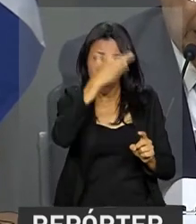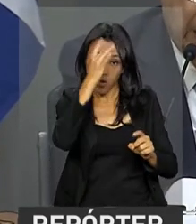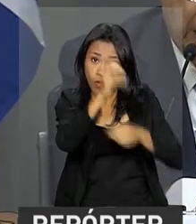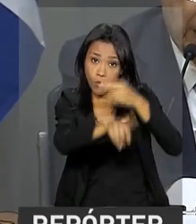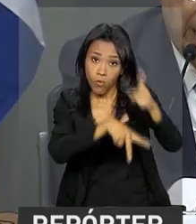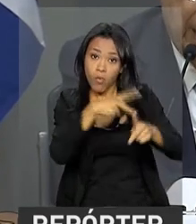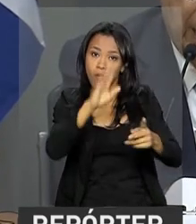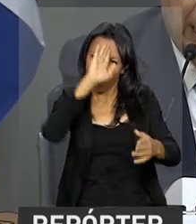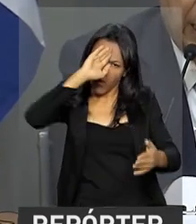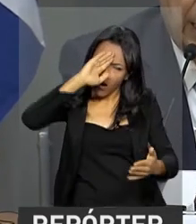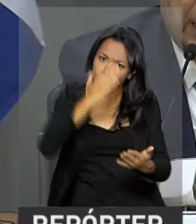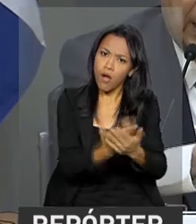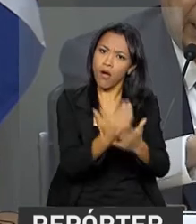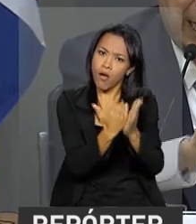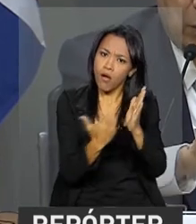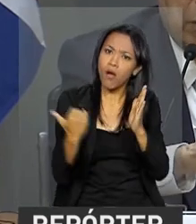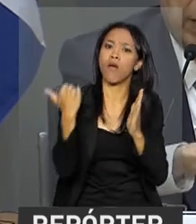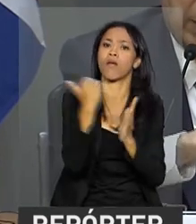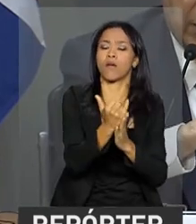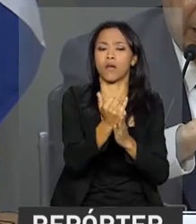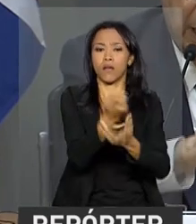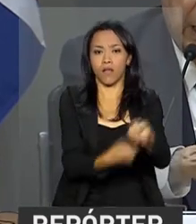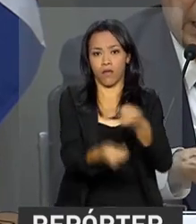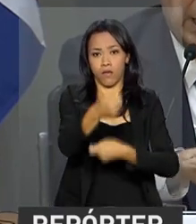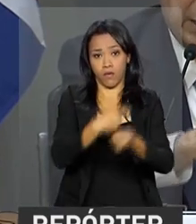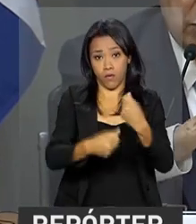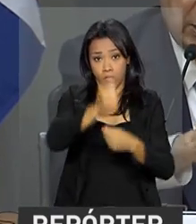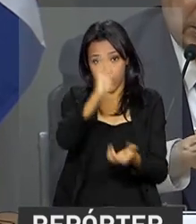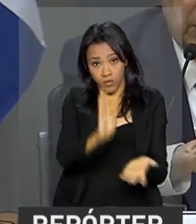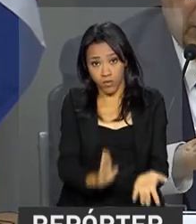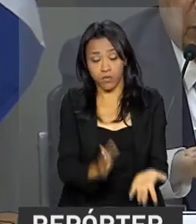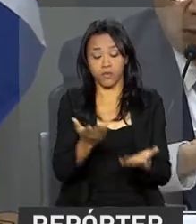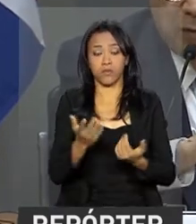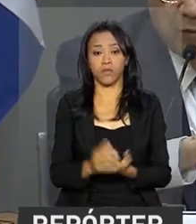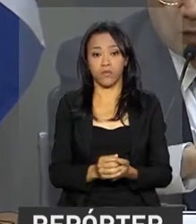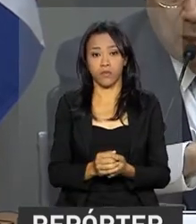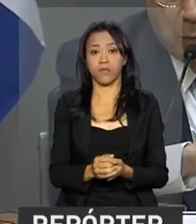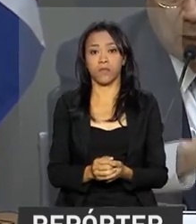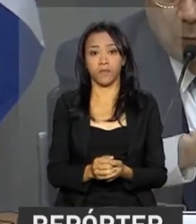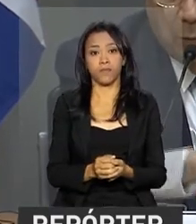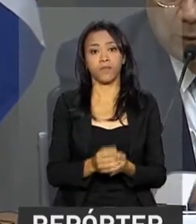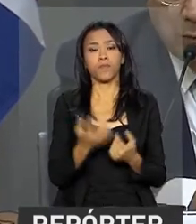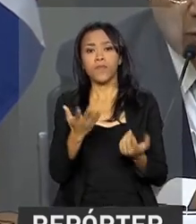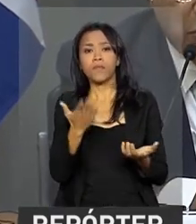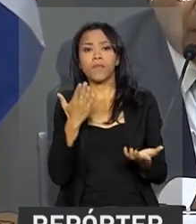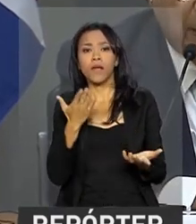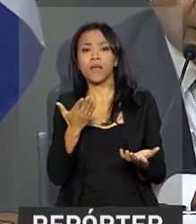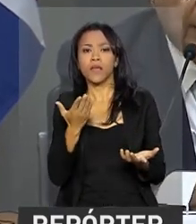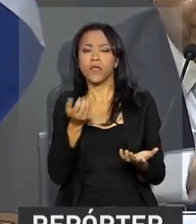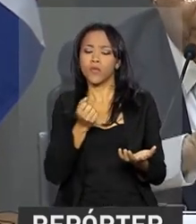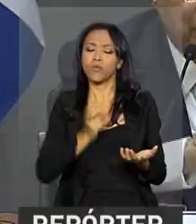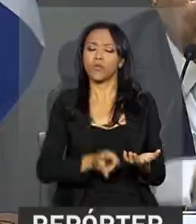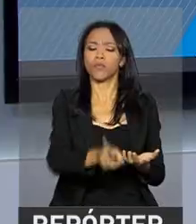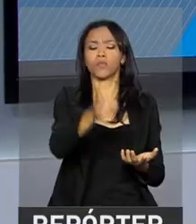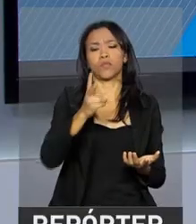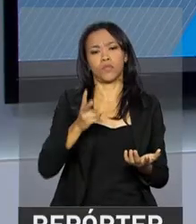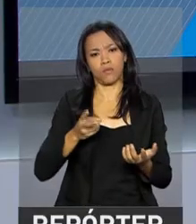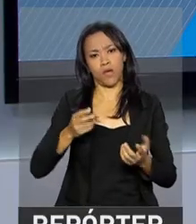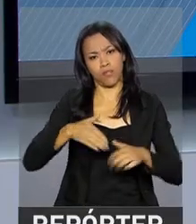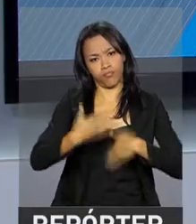da economia brasileira na situação fiscal do brasil o brasil continua